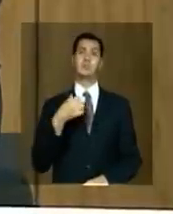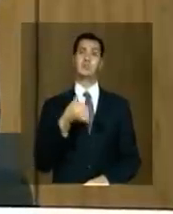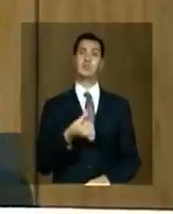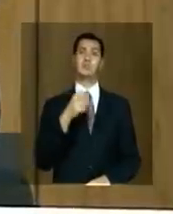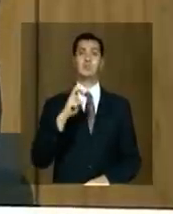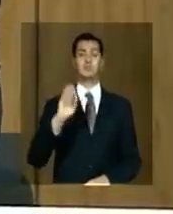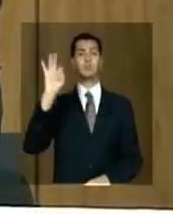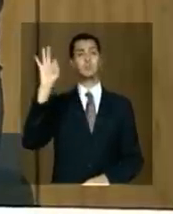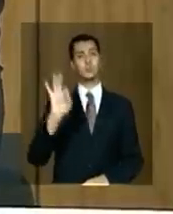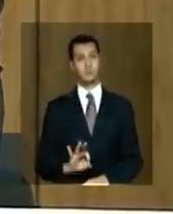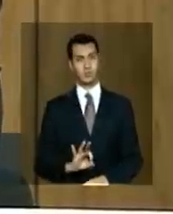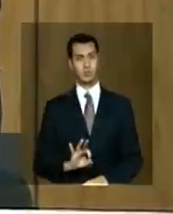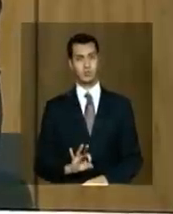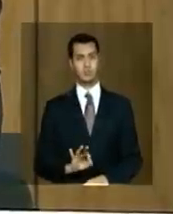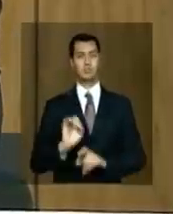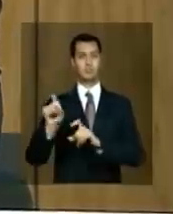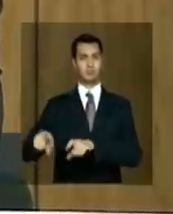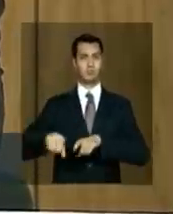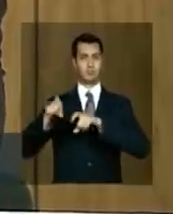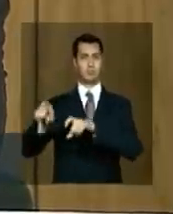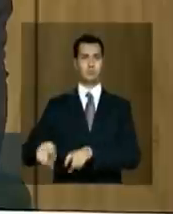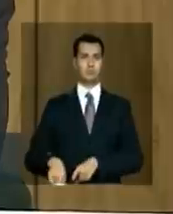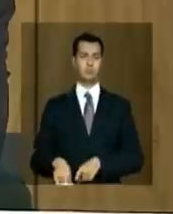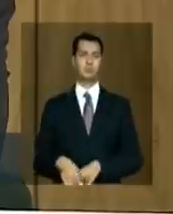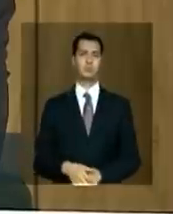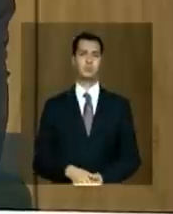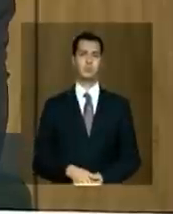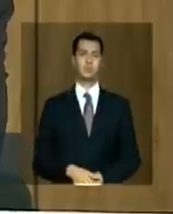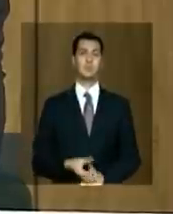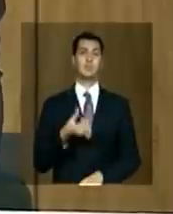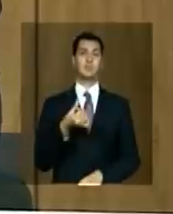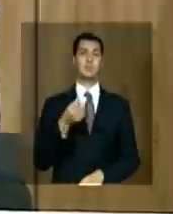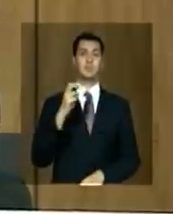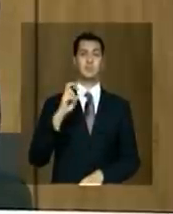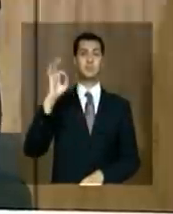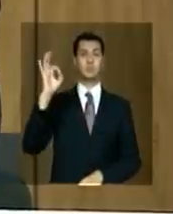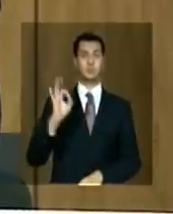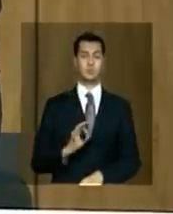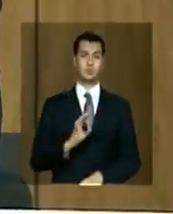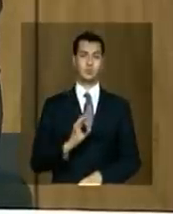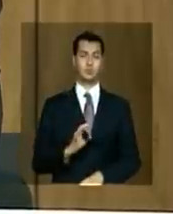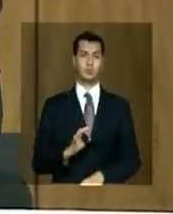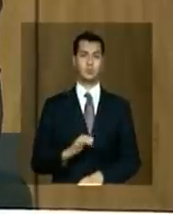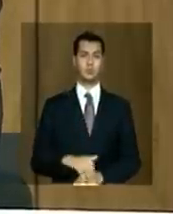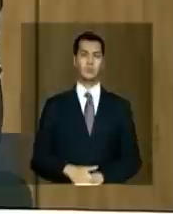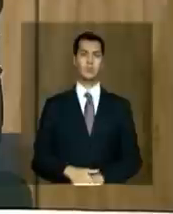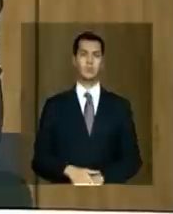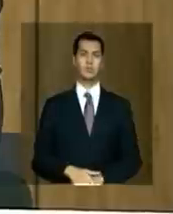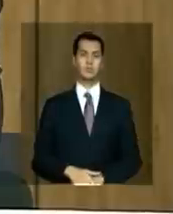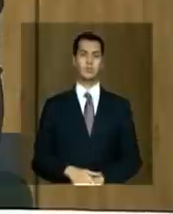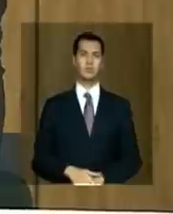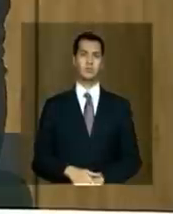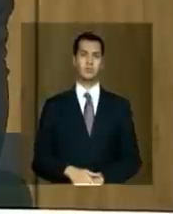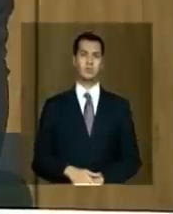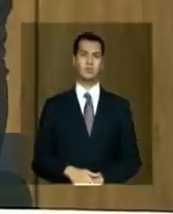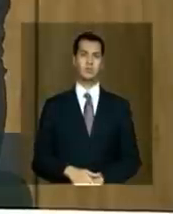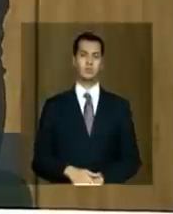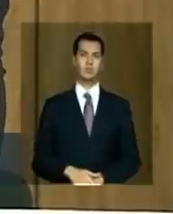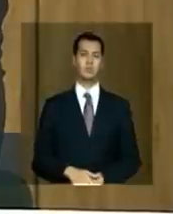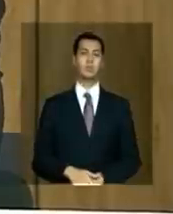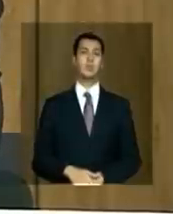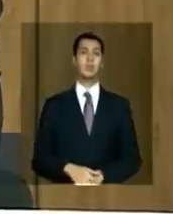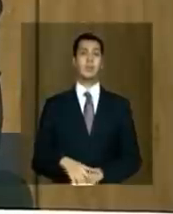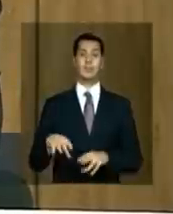65% das propriedades rurais e ess e esse 65% das propriedades rurais eh ocupam